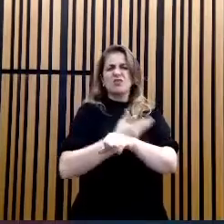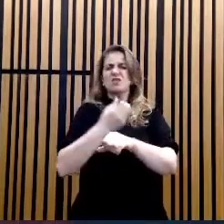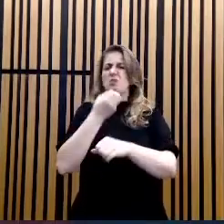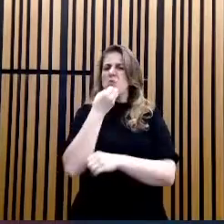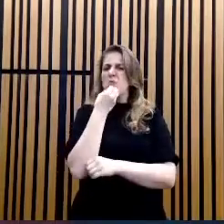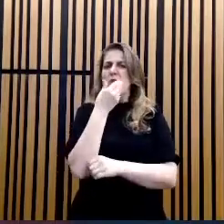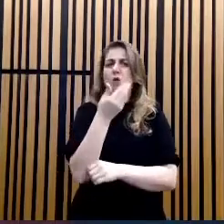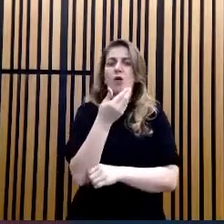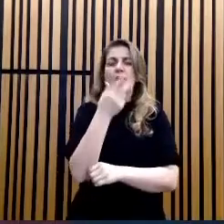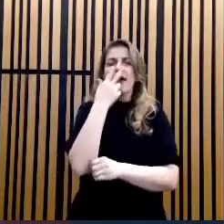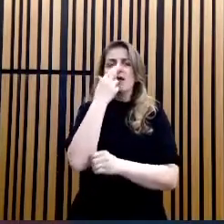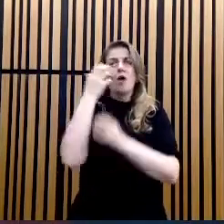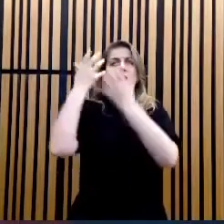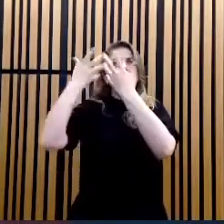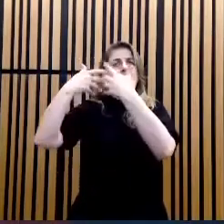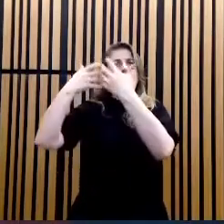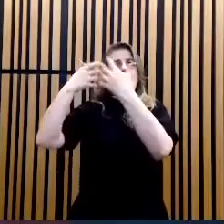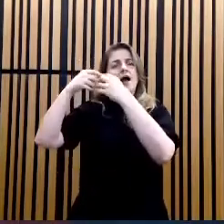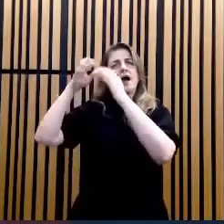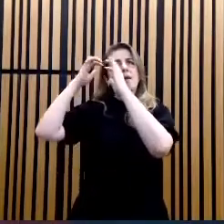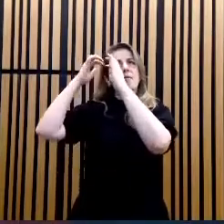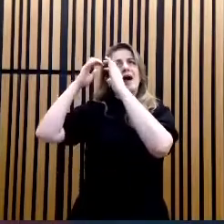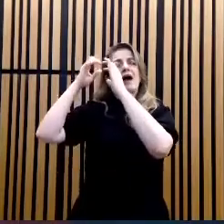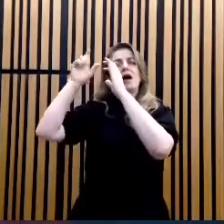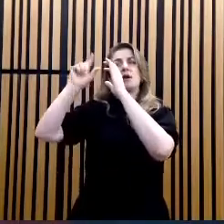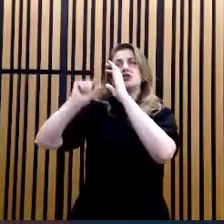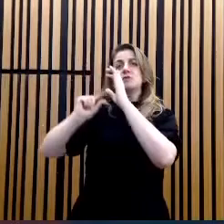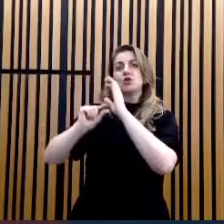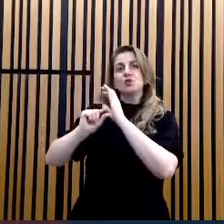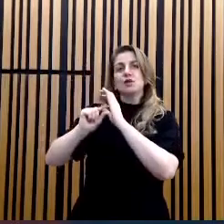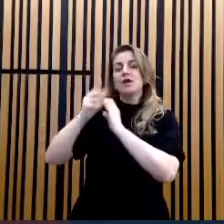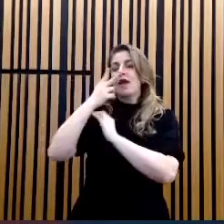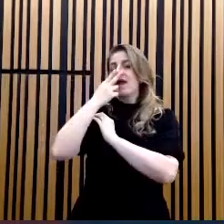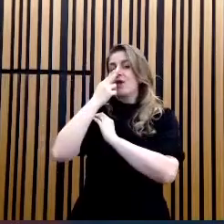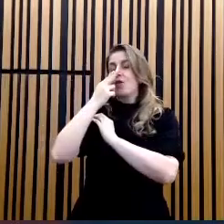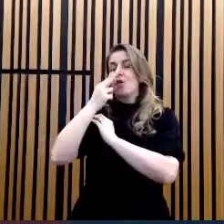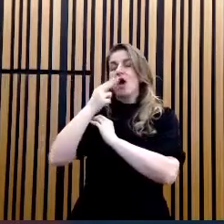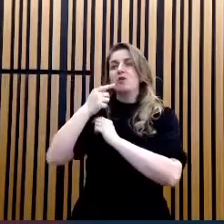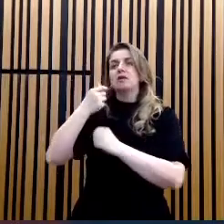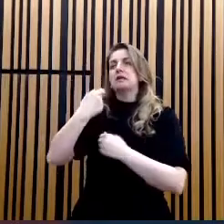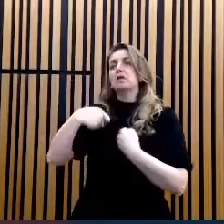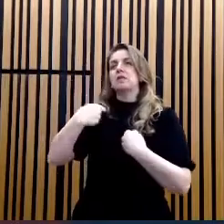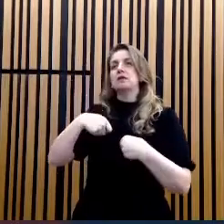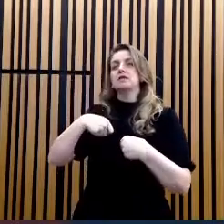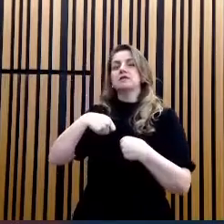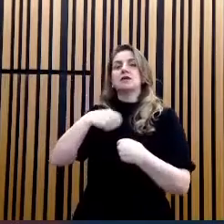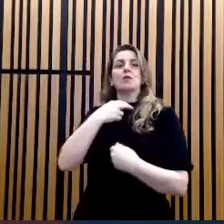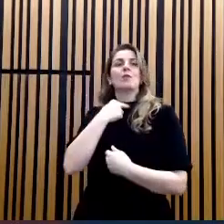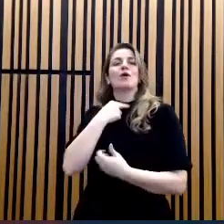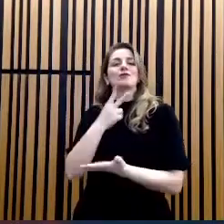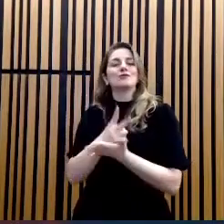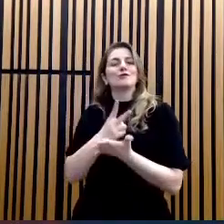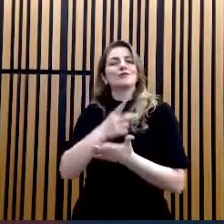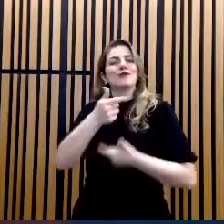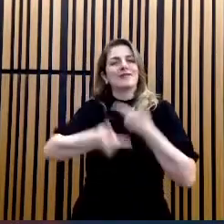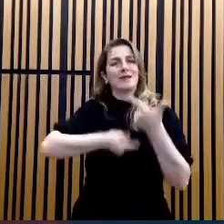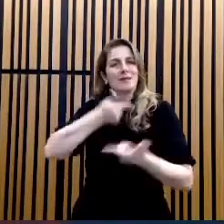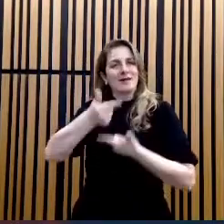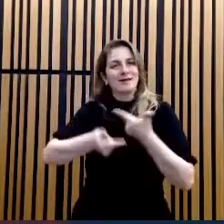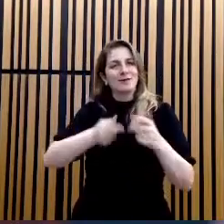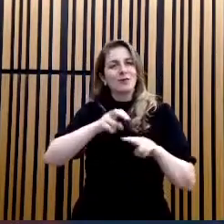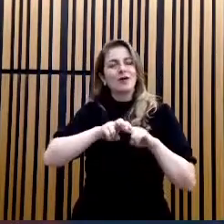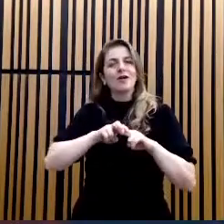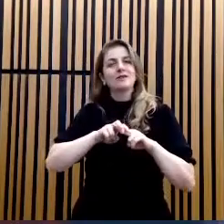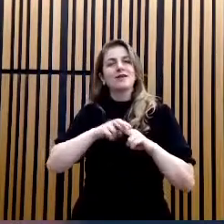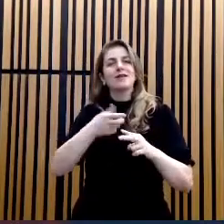a cognição mais lenta e o mercado de trabalho nos expulsa, né? Porque a gente está lento. Mas isso